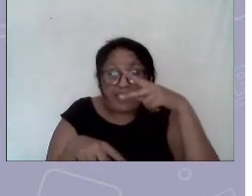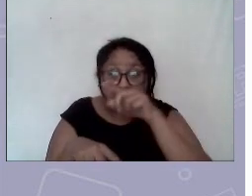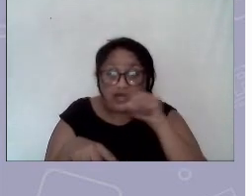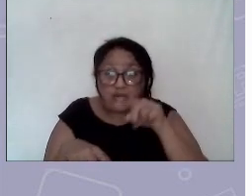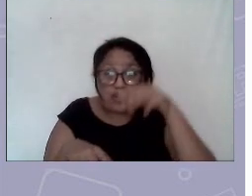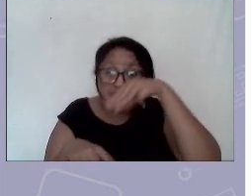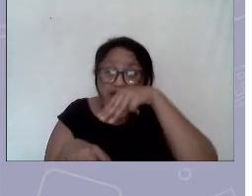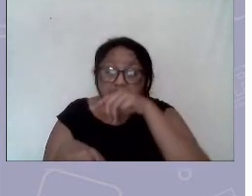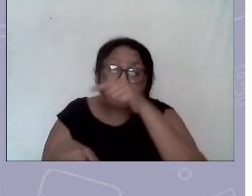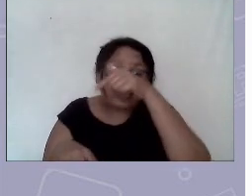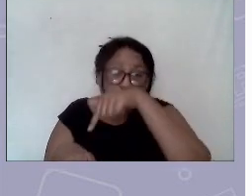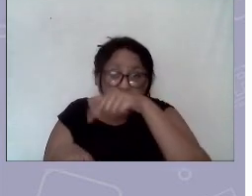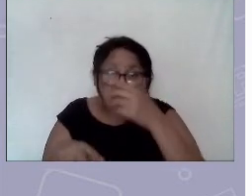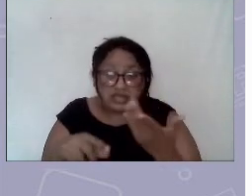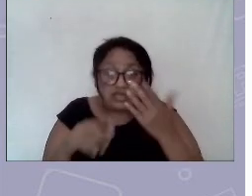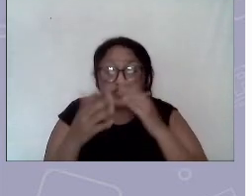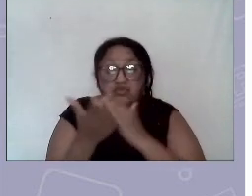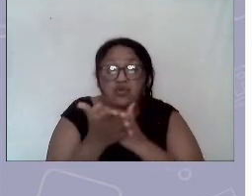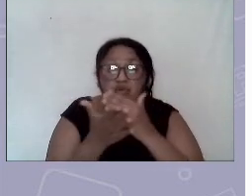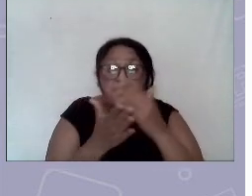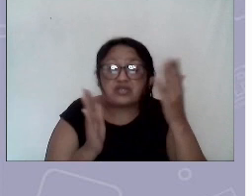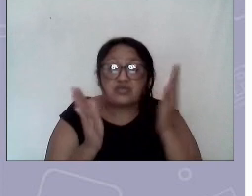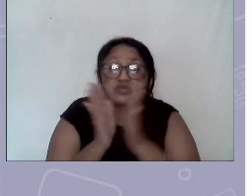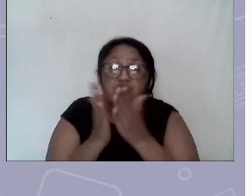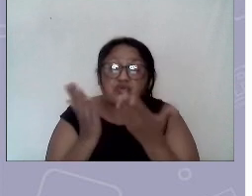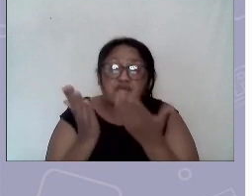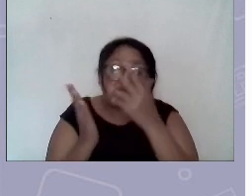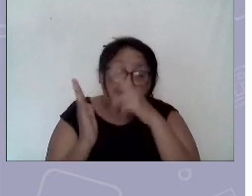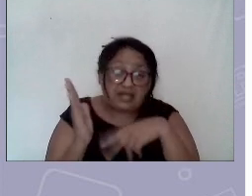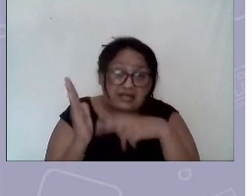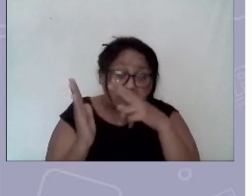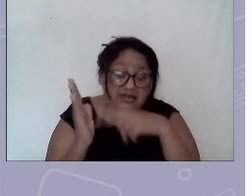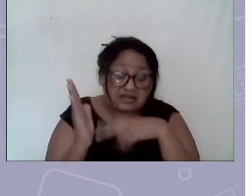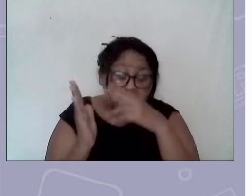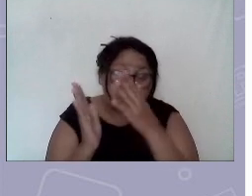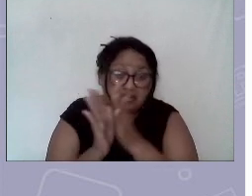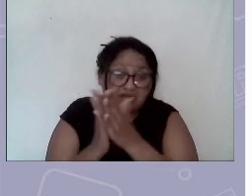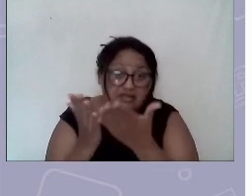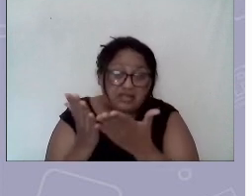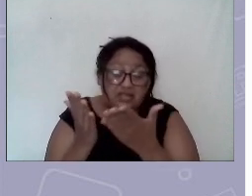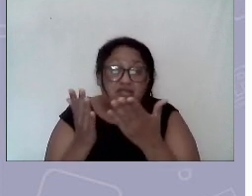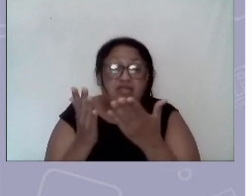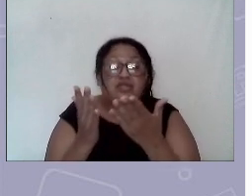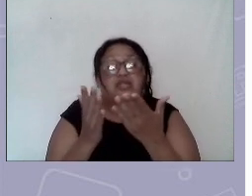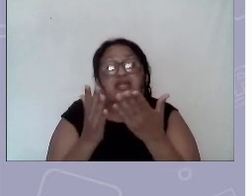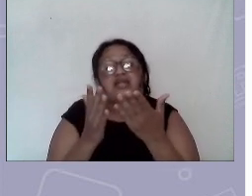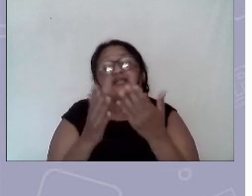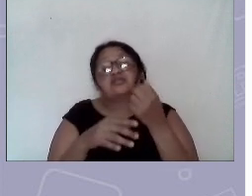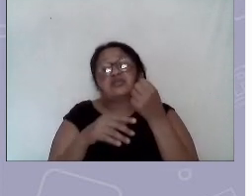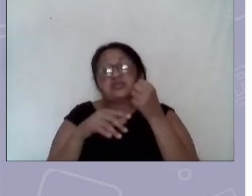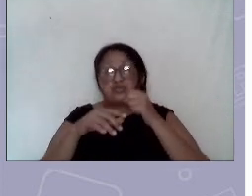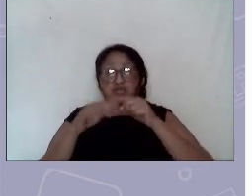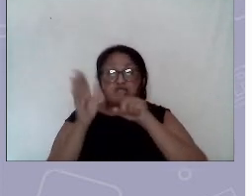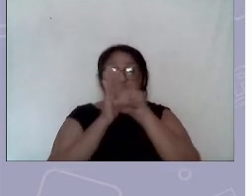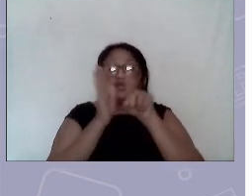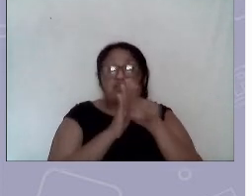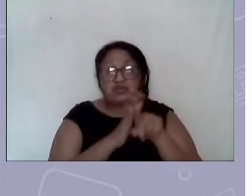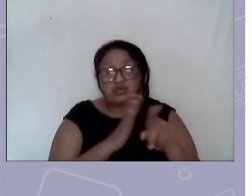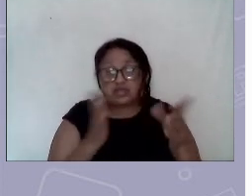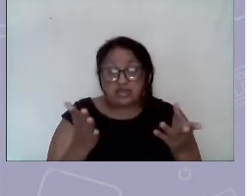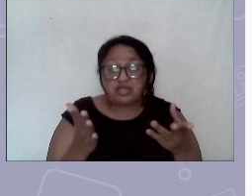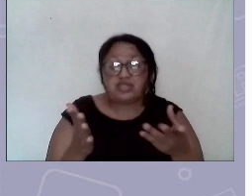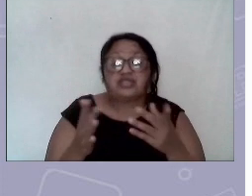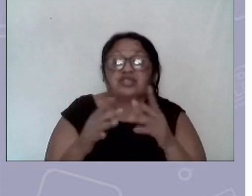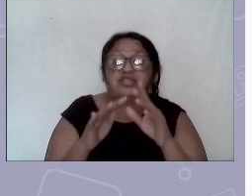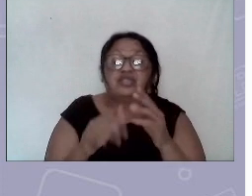no início do caderno do simulado de física é dito que você pode usar essa aceleração